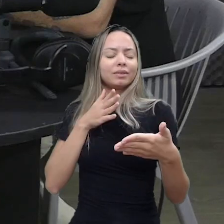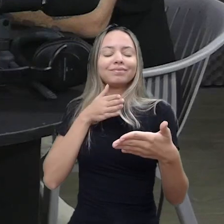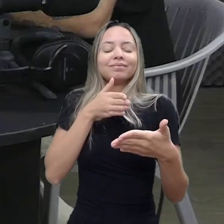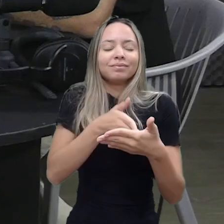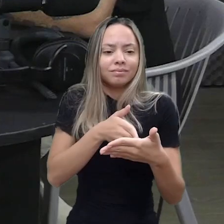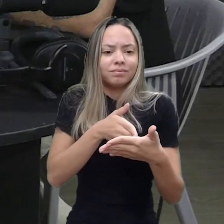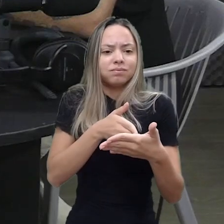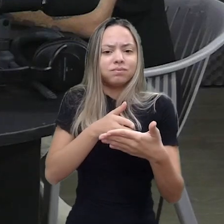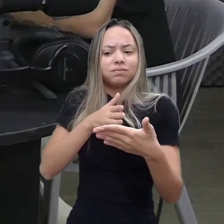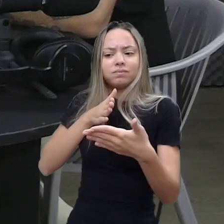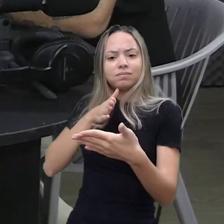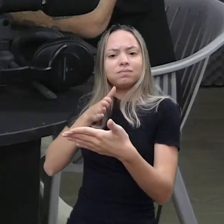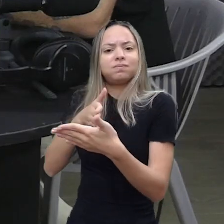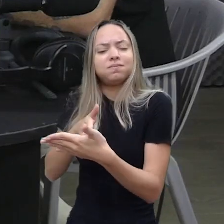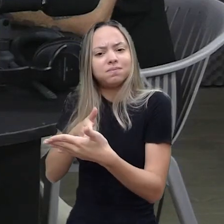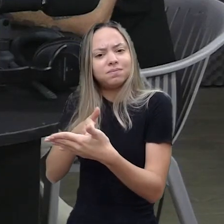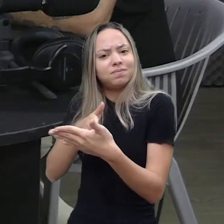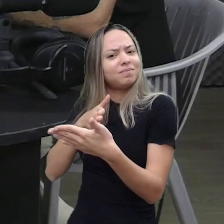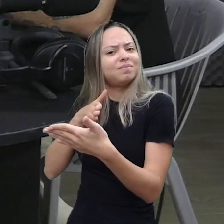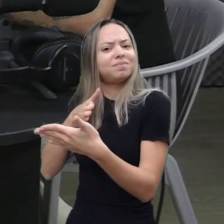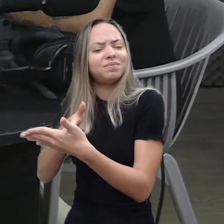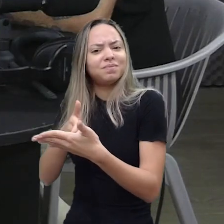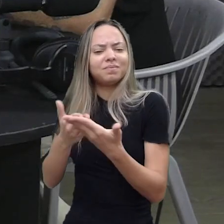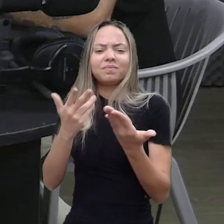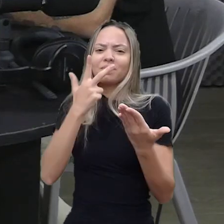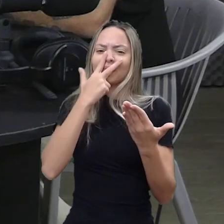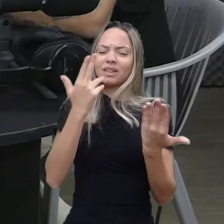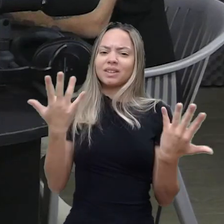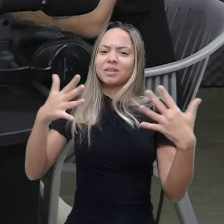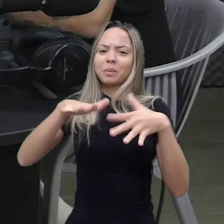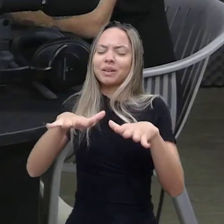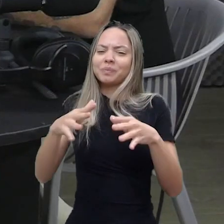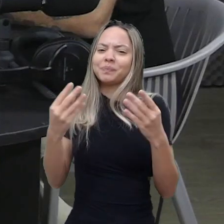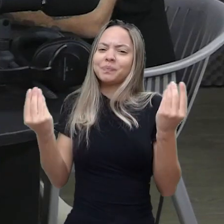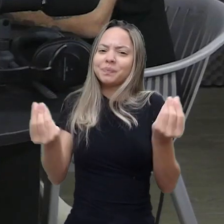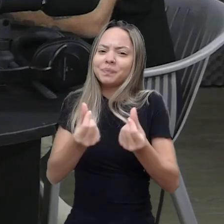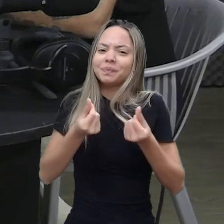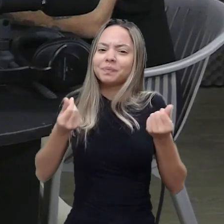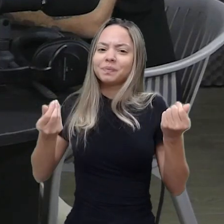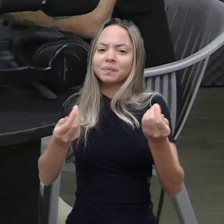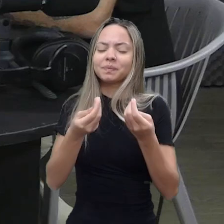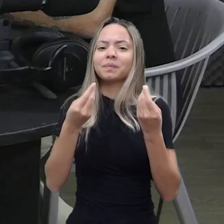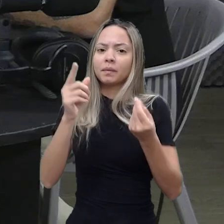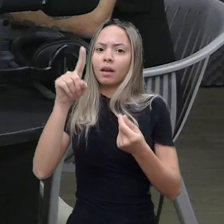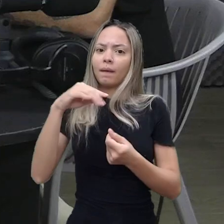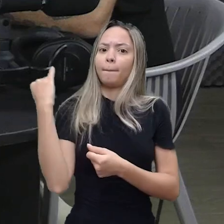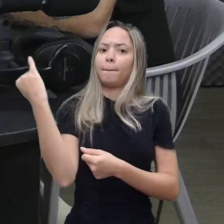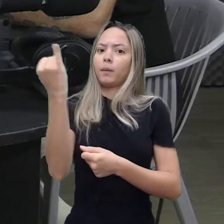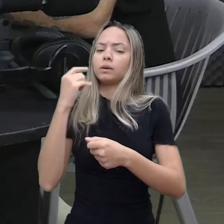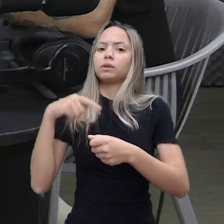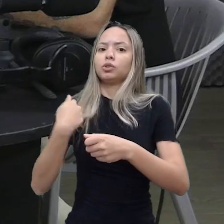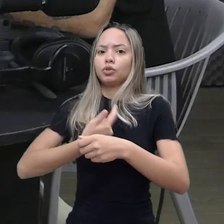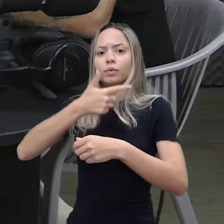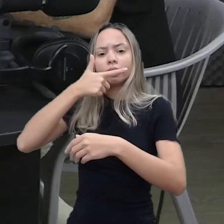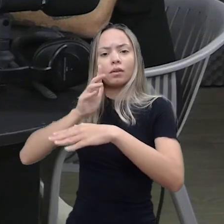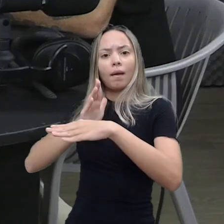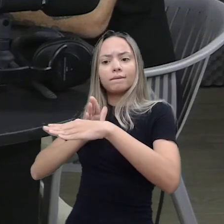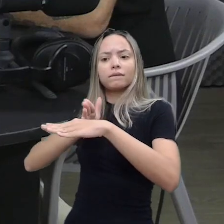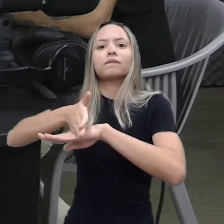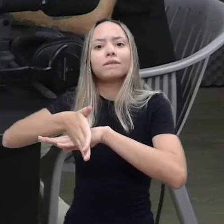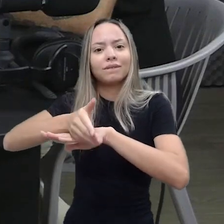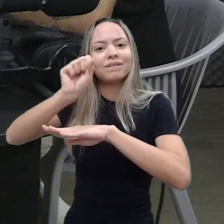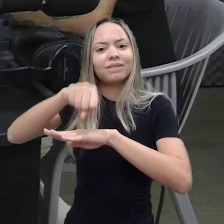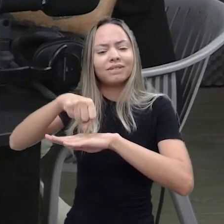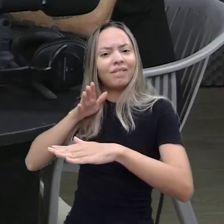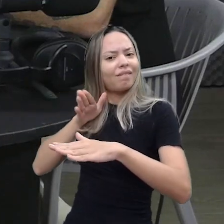de acessibilidade que são importantíssimas de serem superadas, é o primeiro passo, Hugo, para a